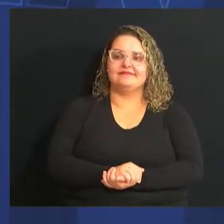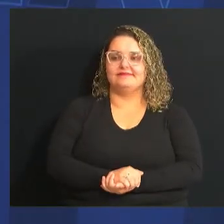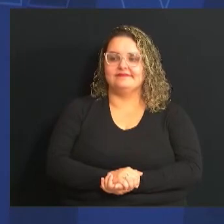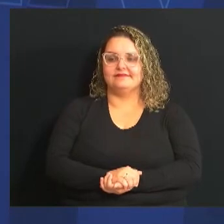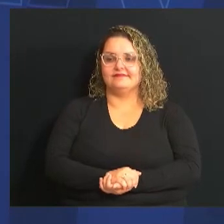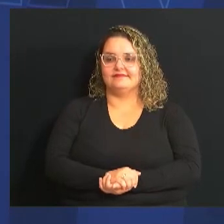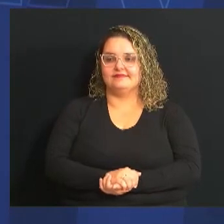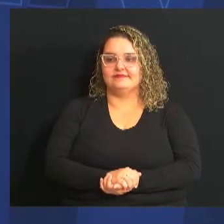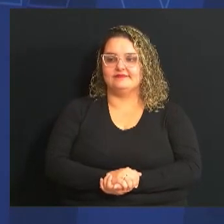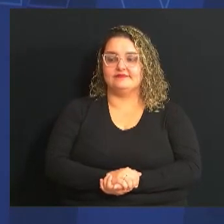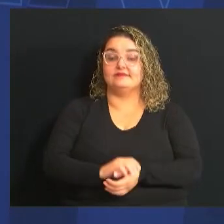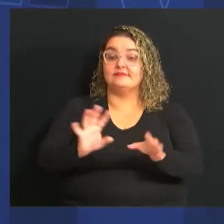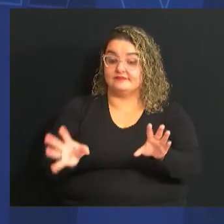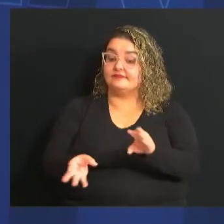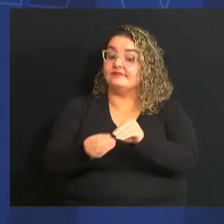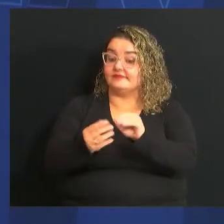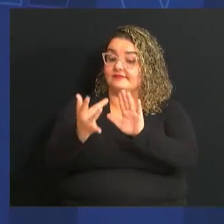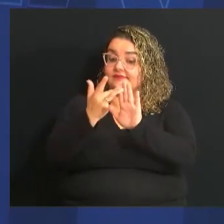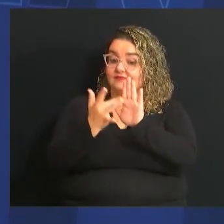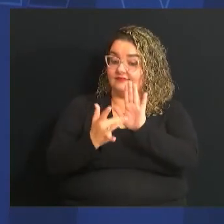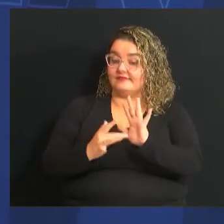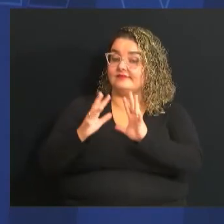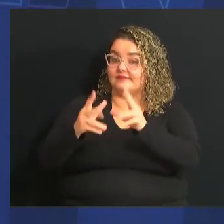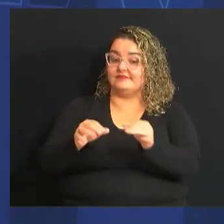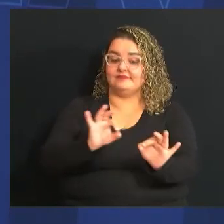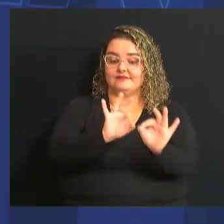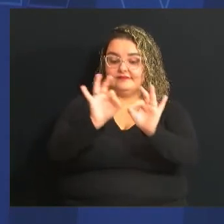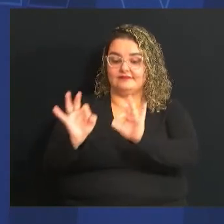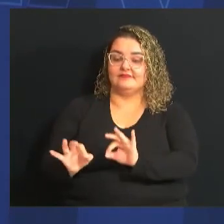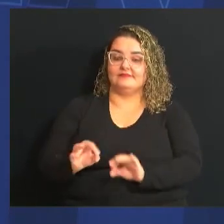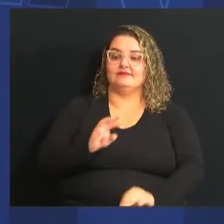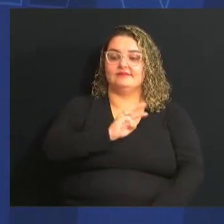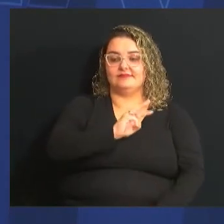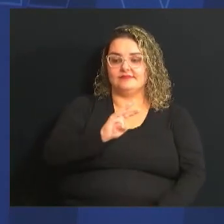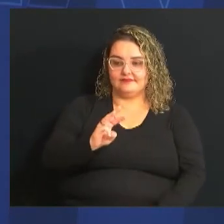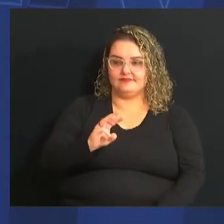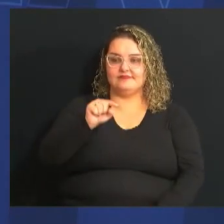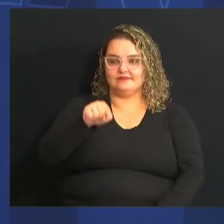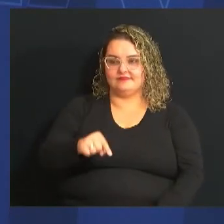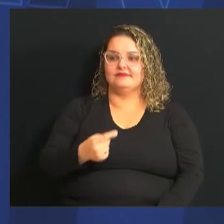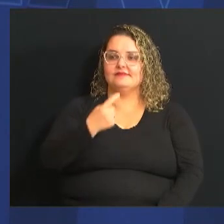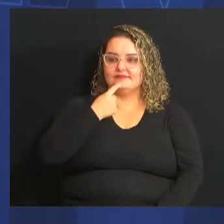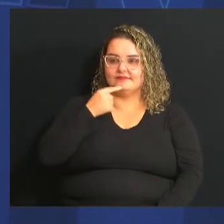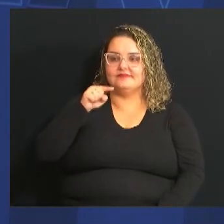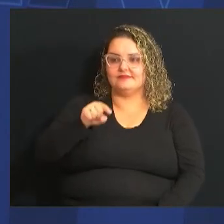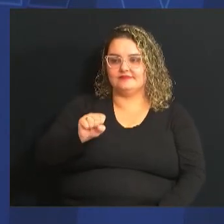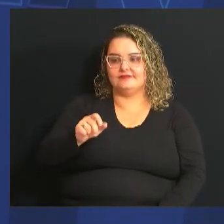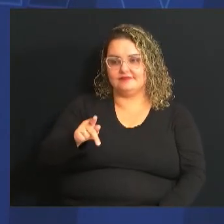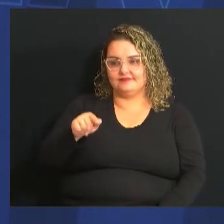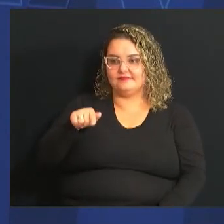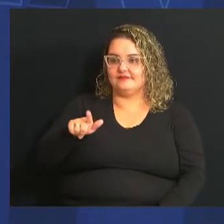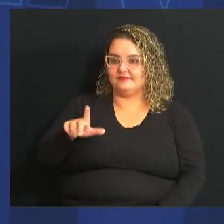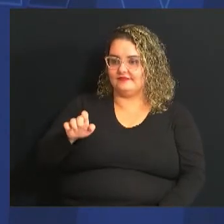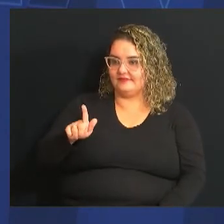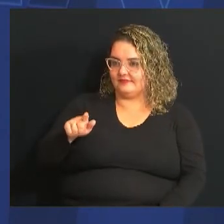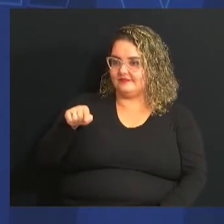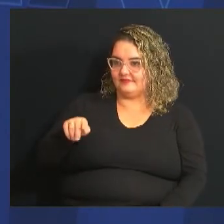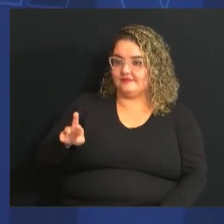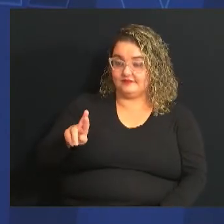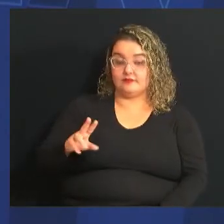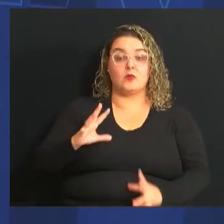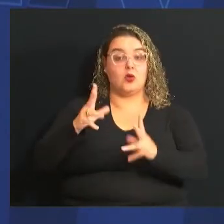criar a Semana do Skateboard. Então nós estamos criando, Campinas é uma cidade onde os investimentos